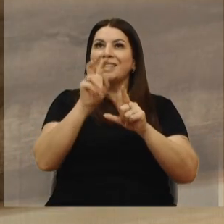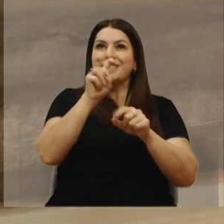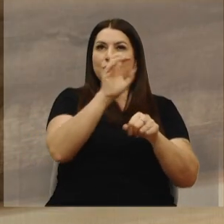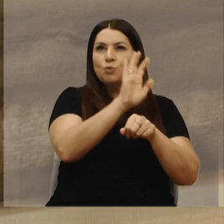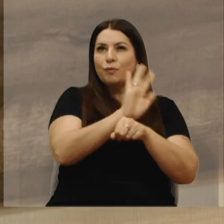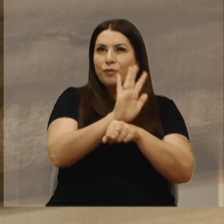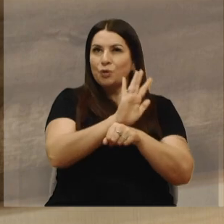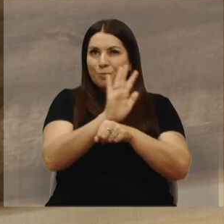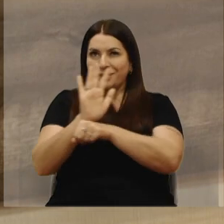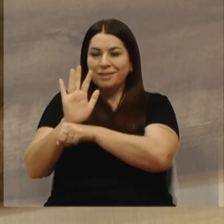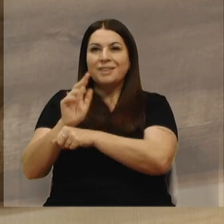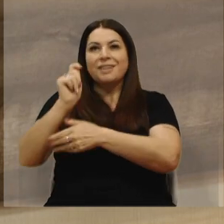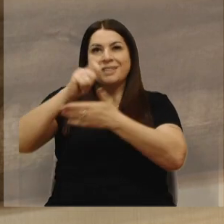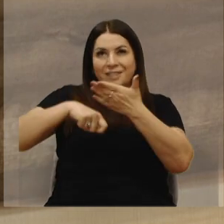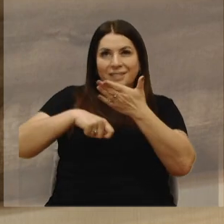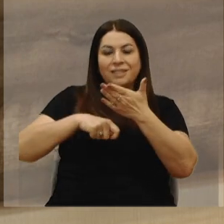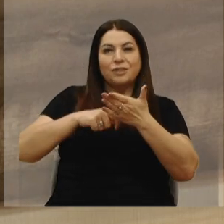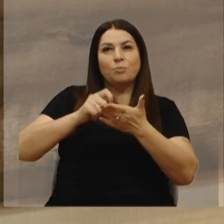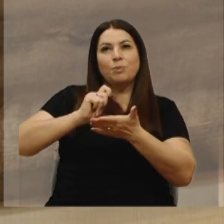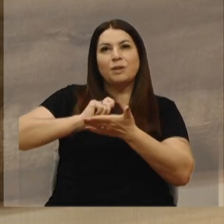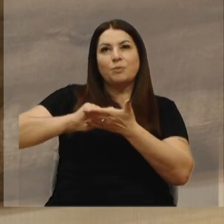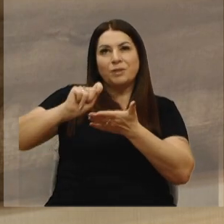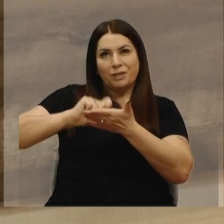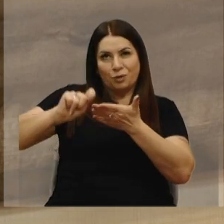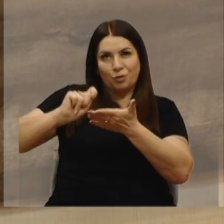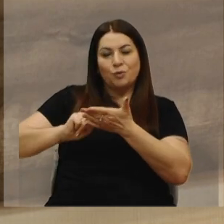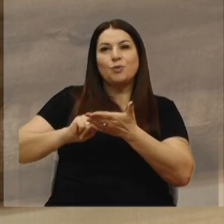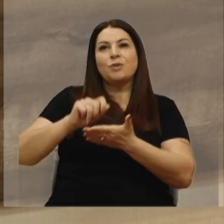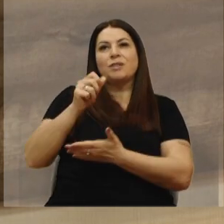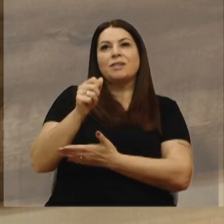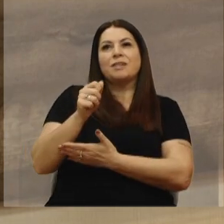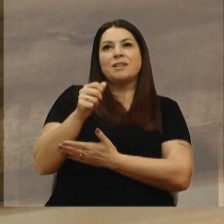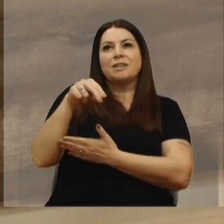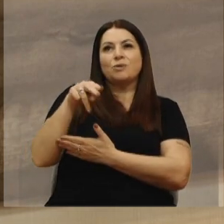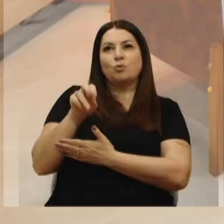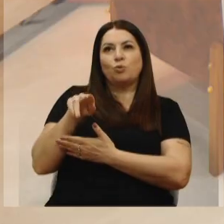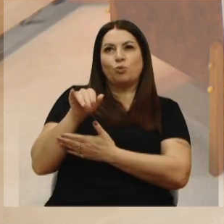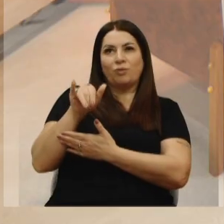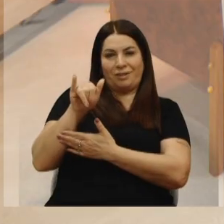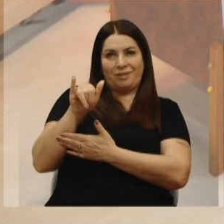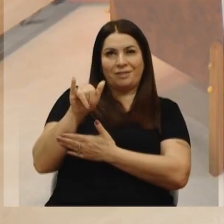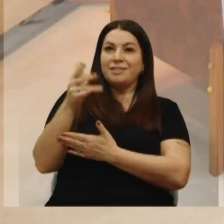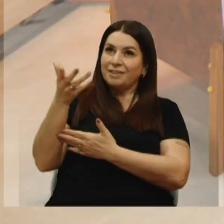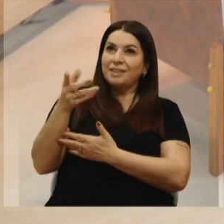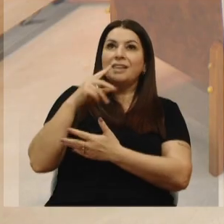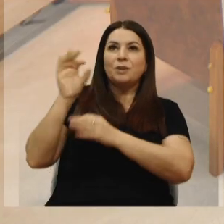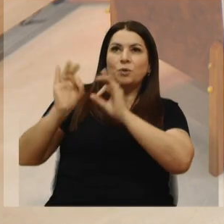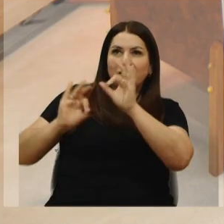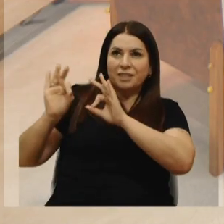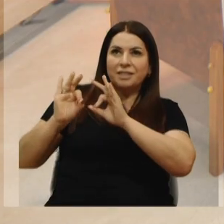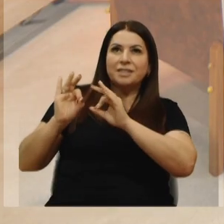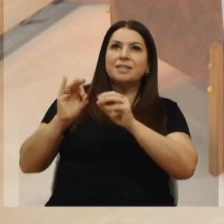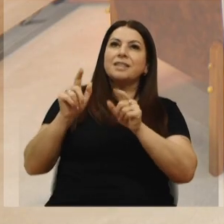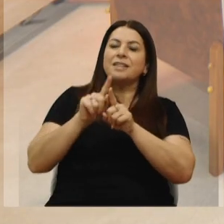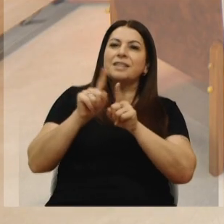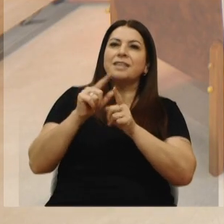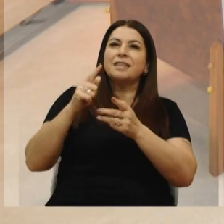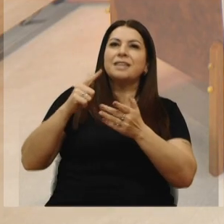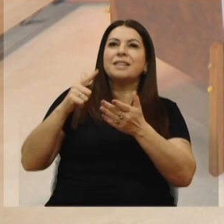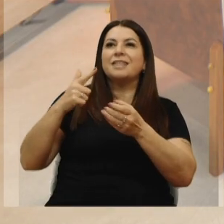em 5 filmes, assinado pelo escritor Anthony Belks Tessari, ele que organiza aqui a